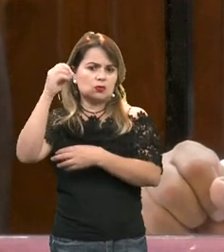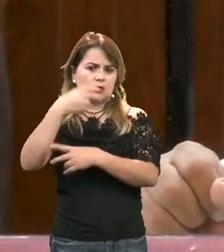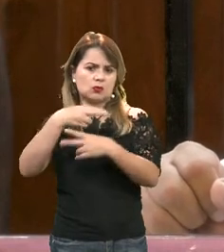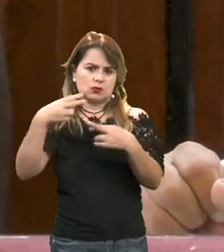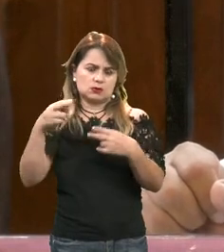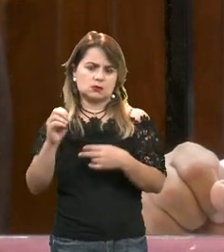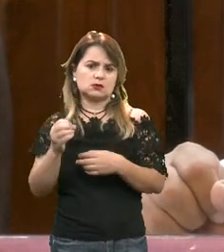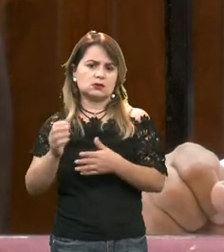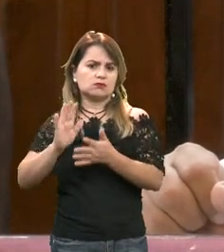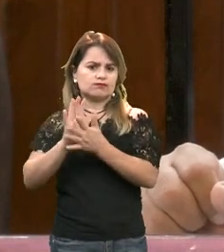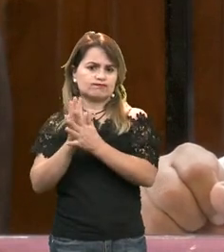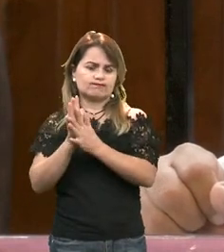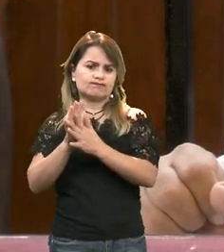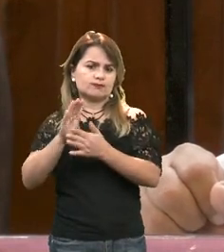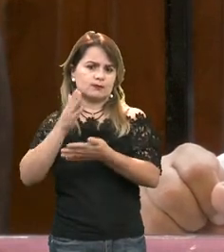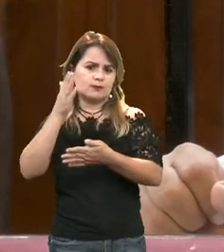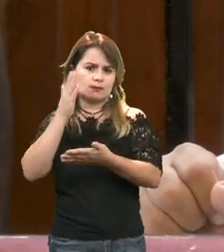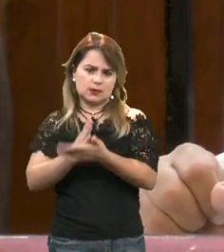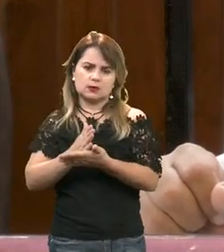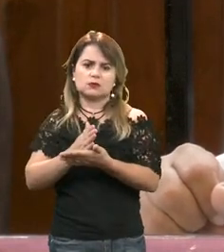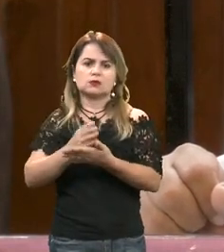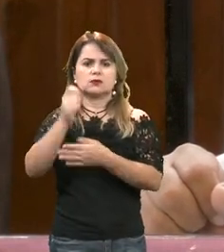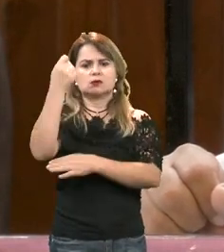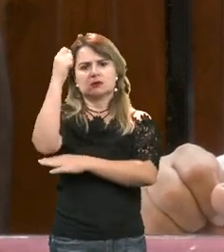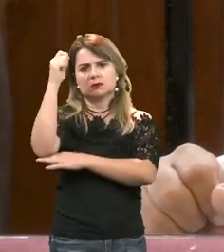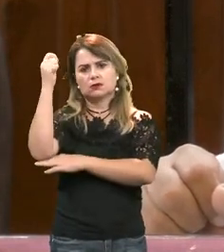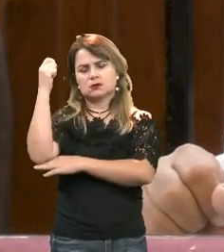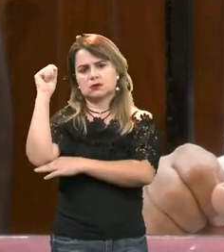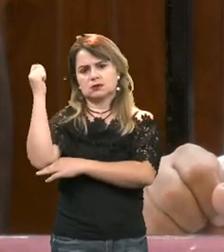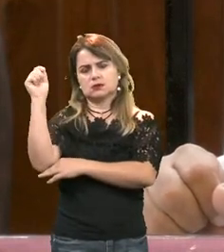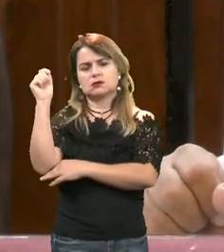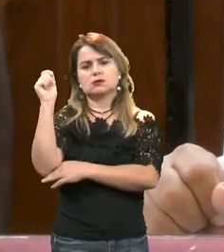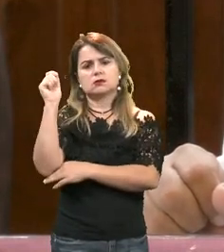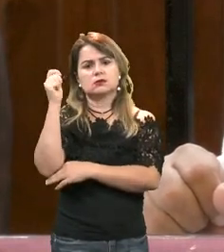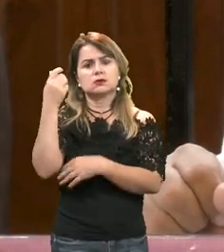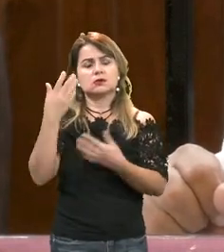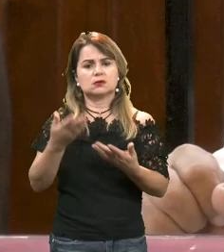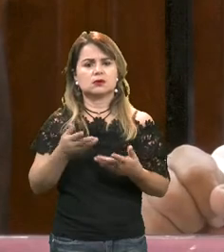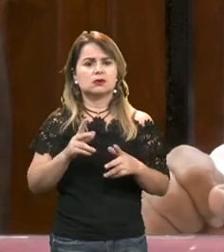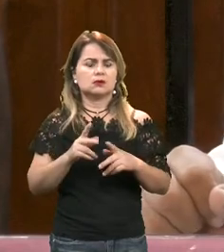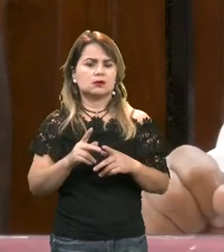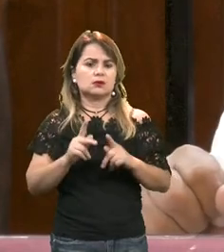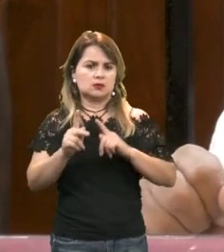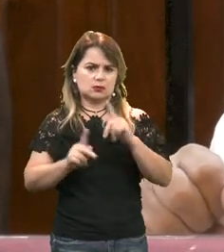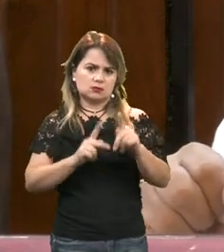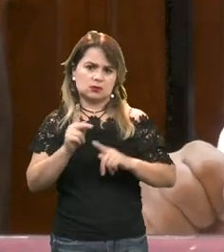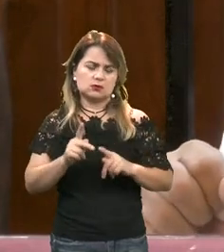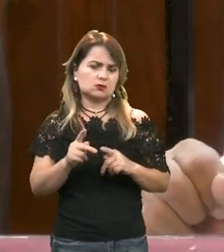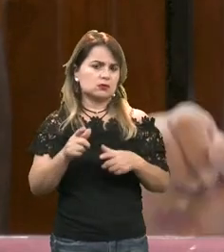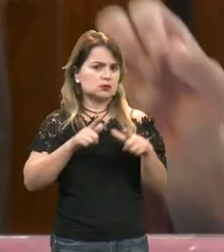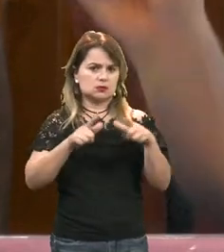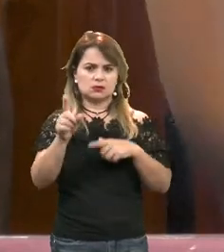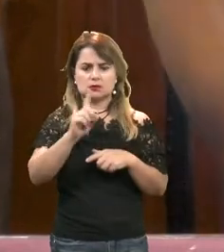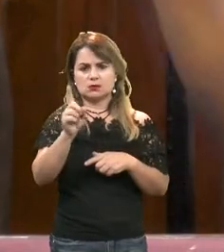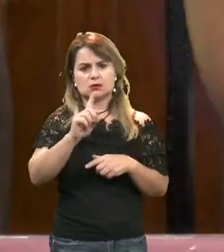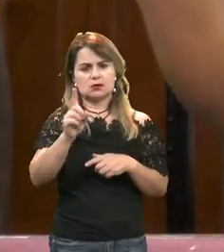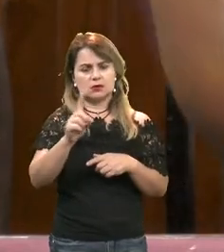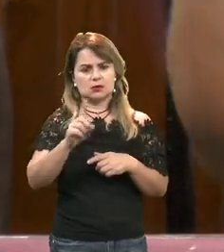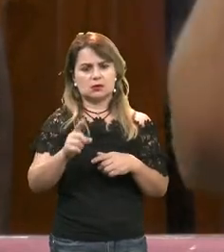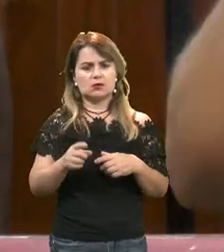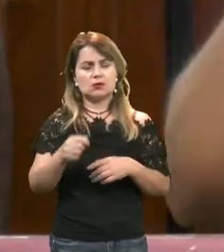ajudou tanta gente. Não pelas pessoas da associação, envolto